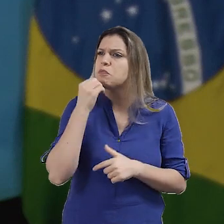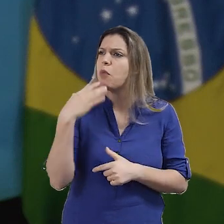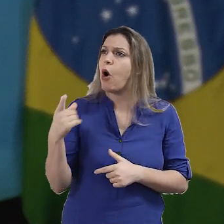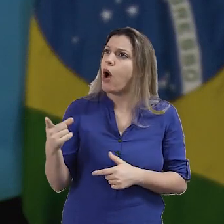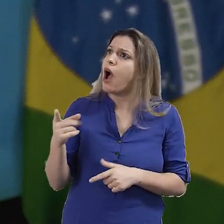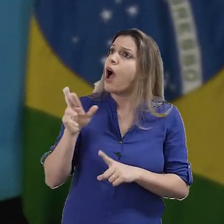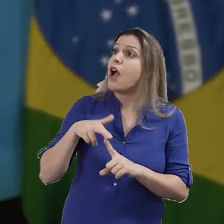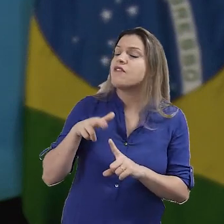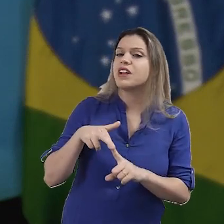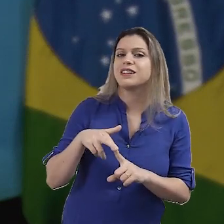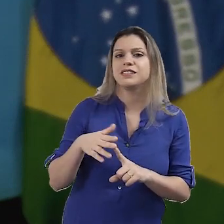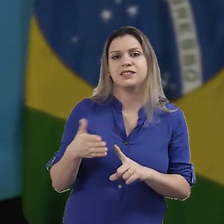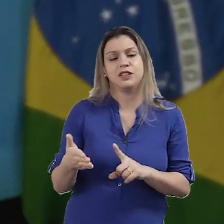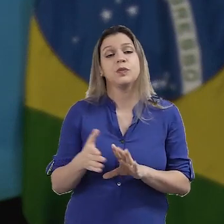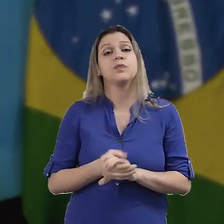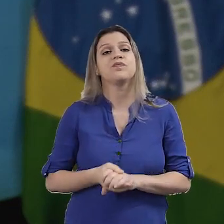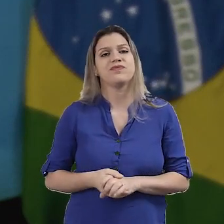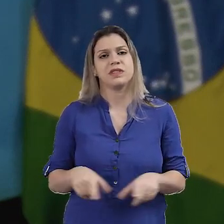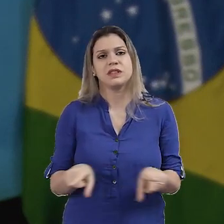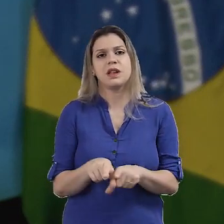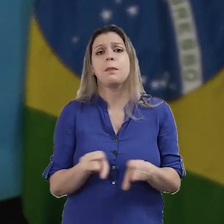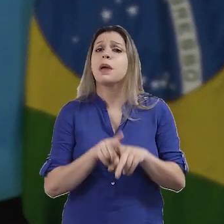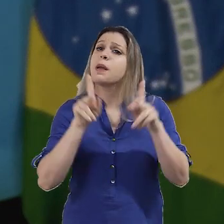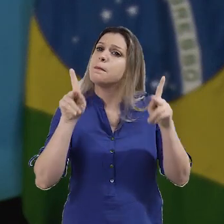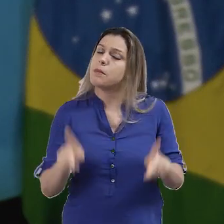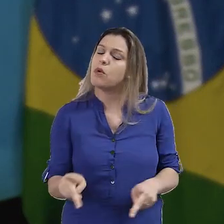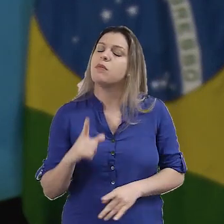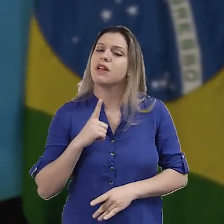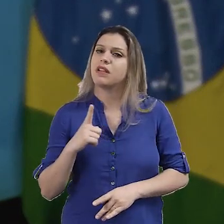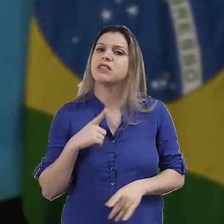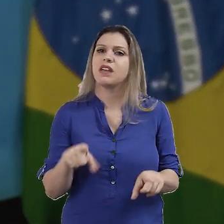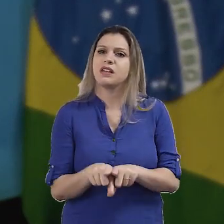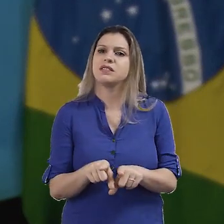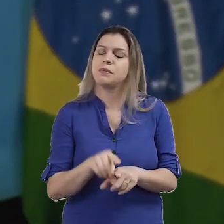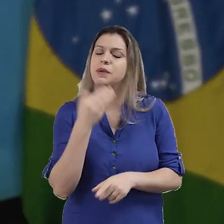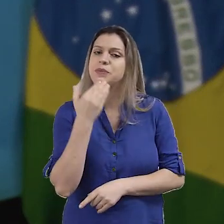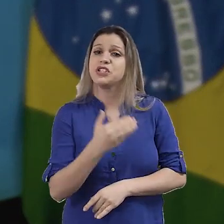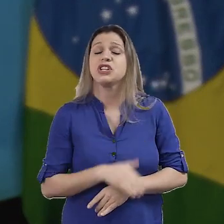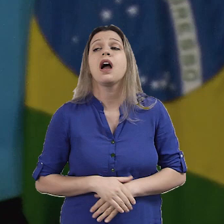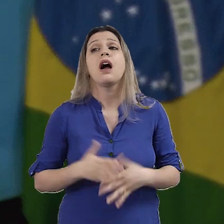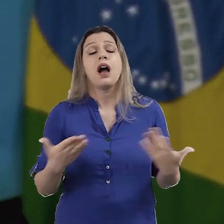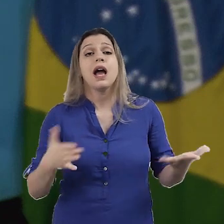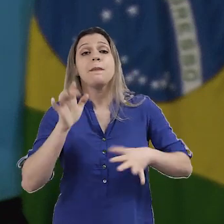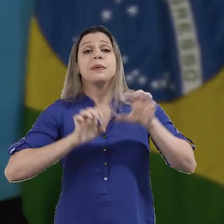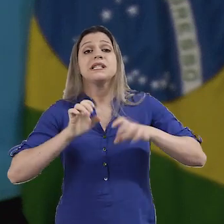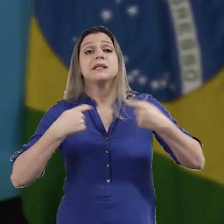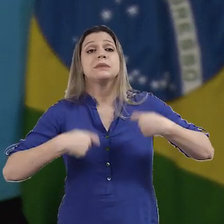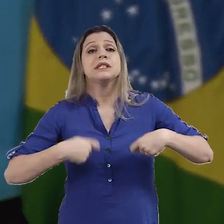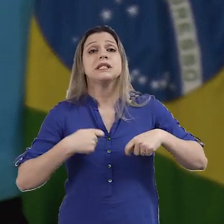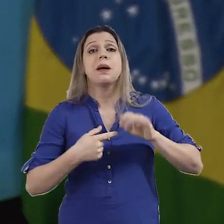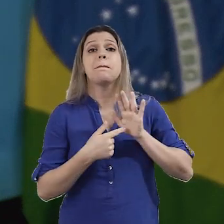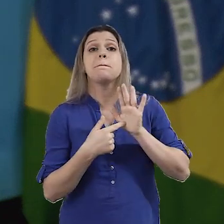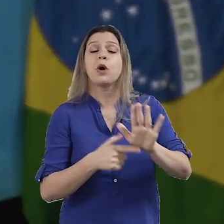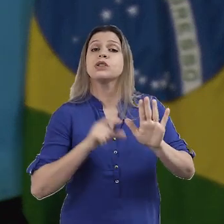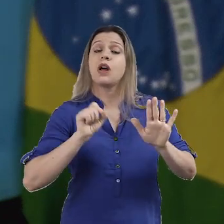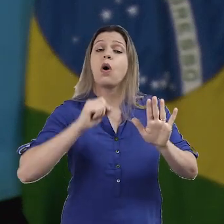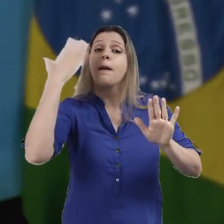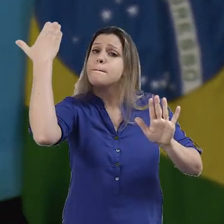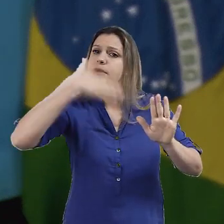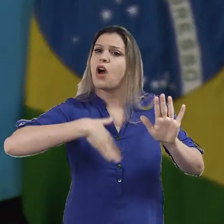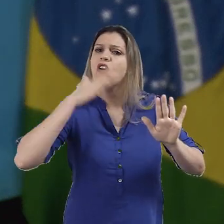feito, para a gente ter essa referência. E na contratação pública também é exigido isso. Então, a empresa deveria